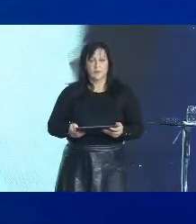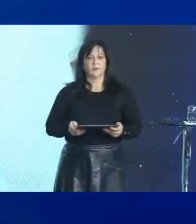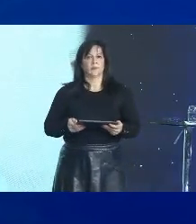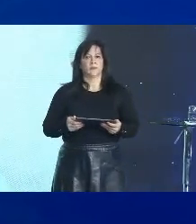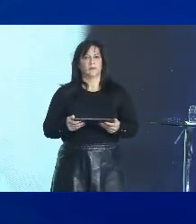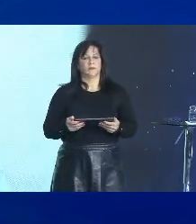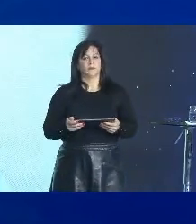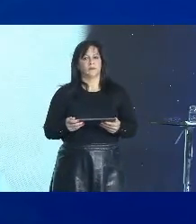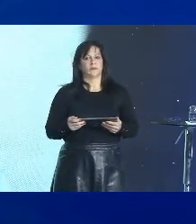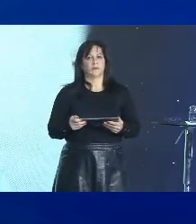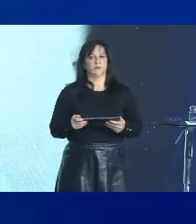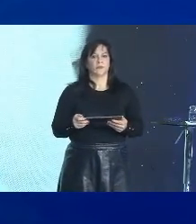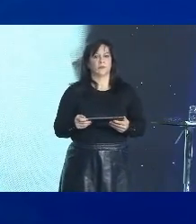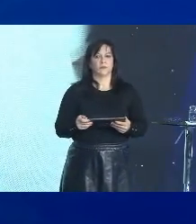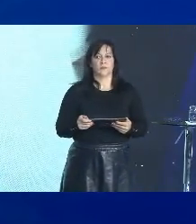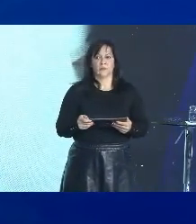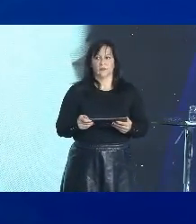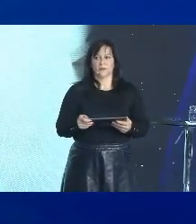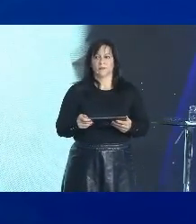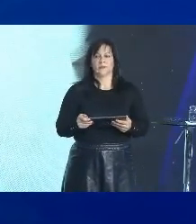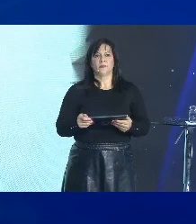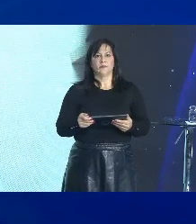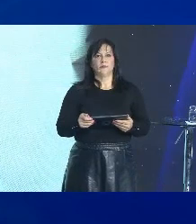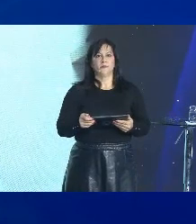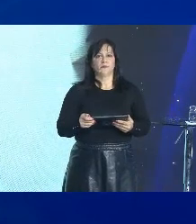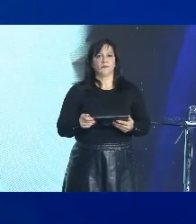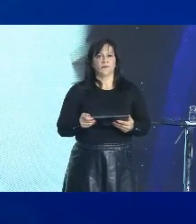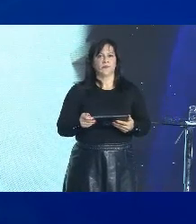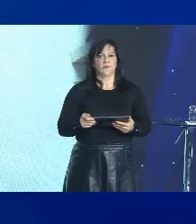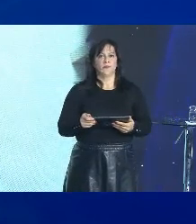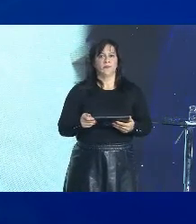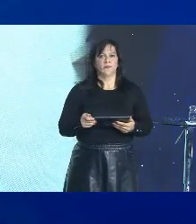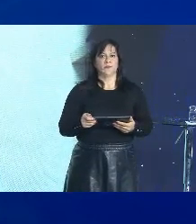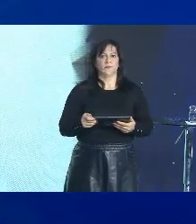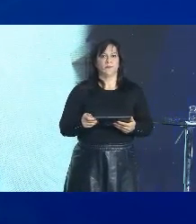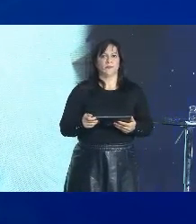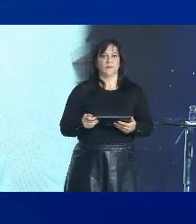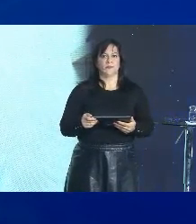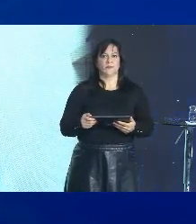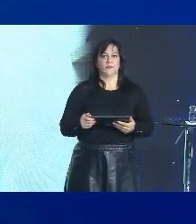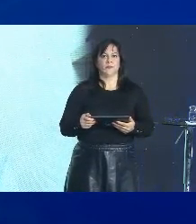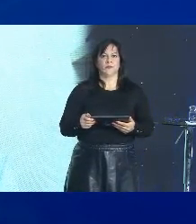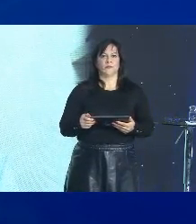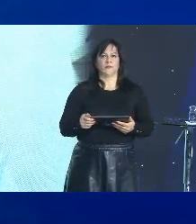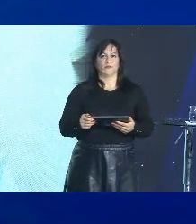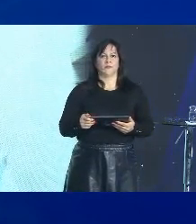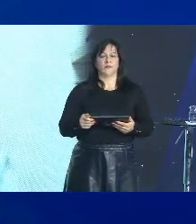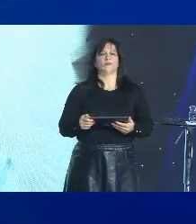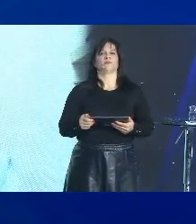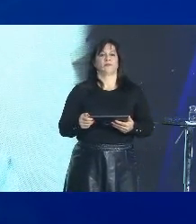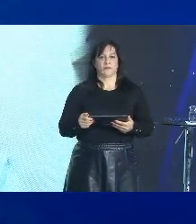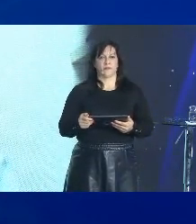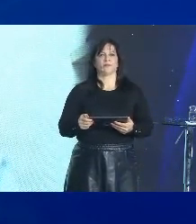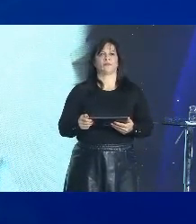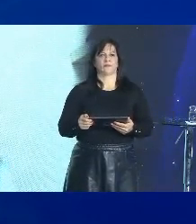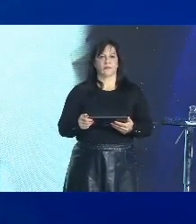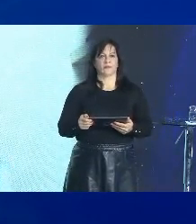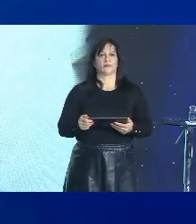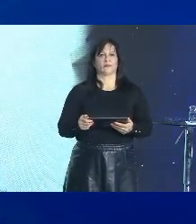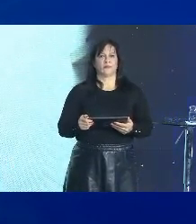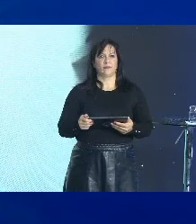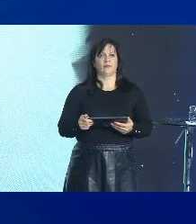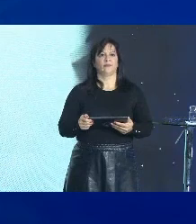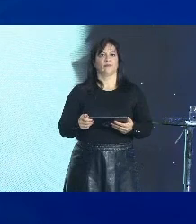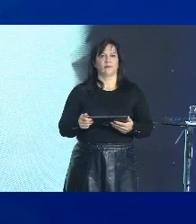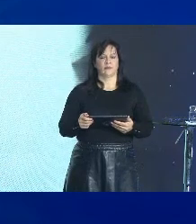sendo oferecidos hoje para as operações. Eu olharei para isso, mas eu não deixaria de olhar para a concentração. Assim, eu acho que é